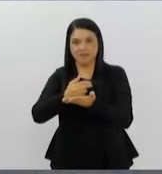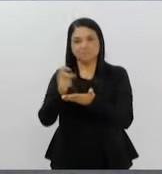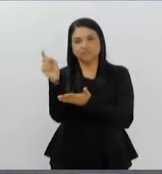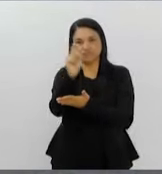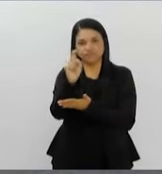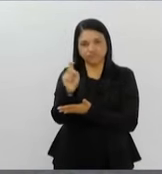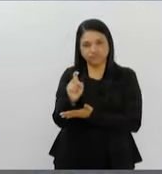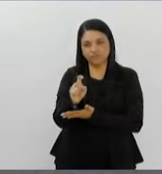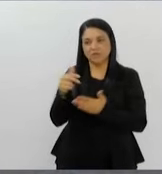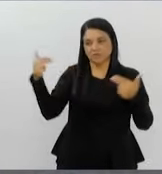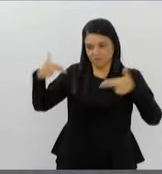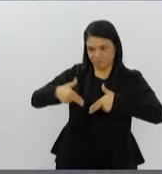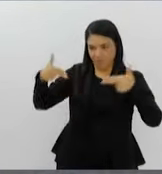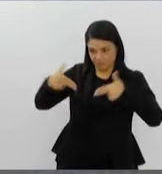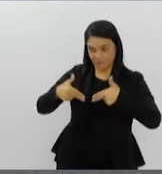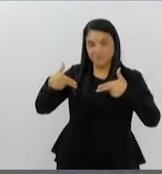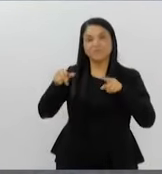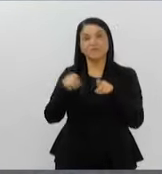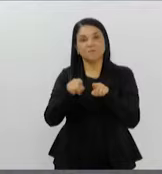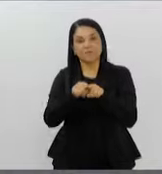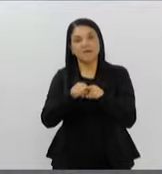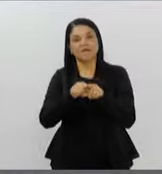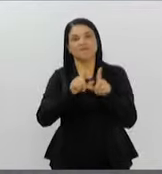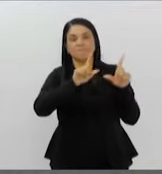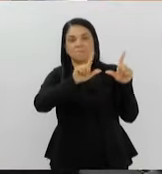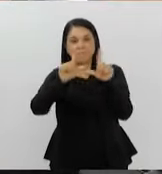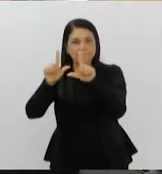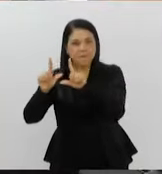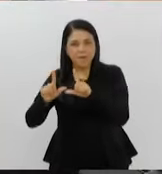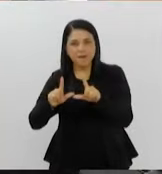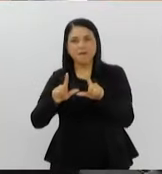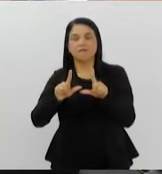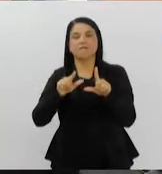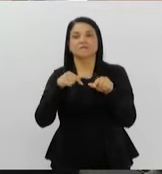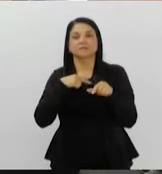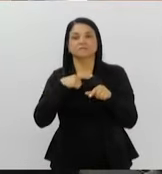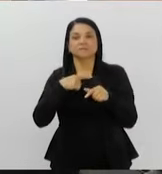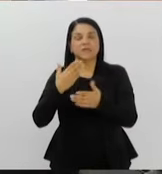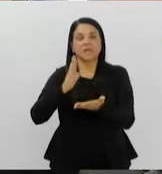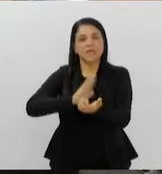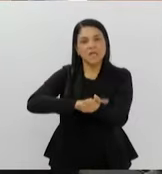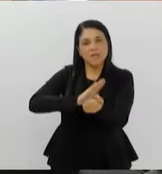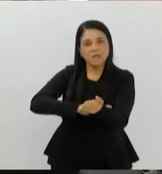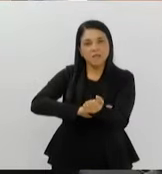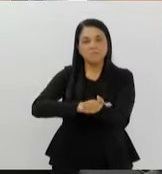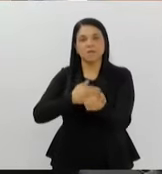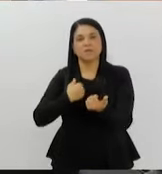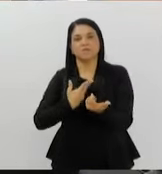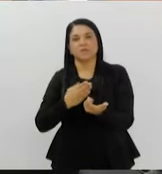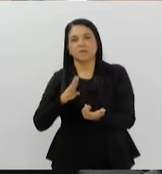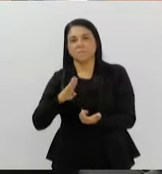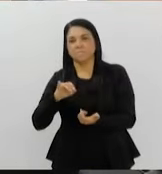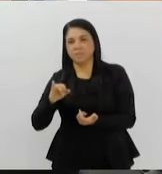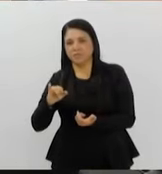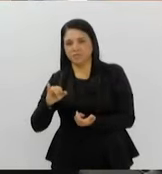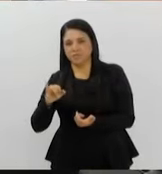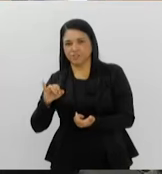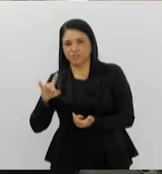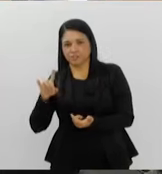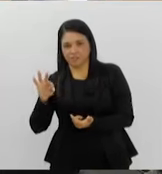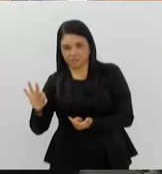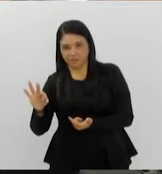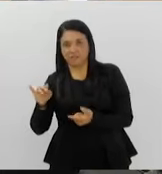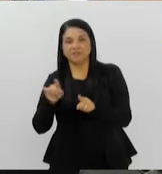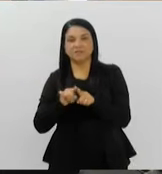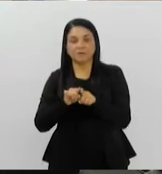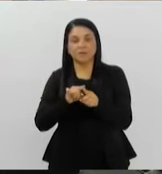o outro lado também dos elementos do hip-hop, que é falar da rima, é falar do beat e falar do nosso